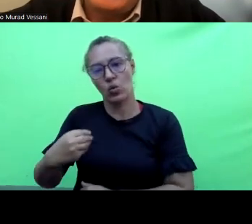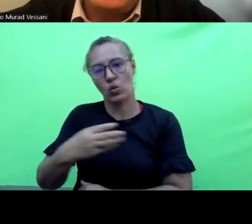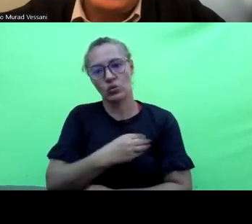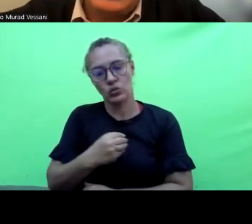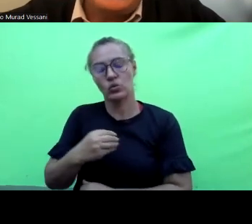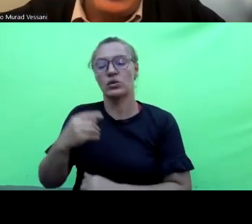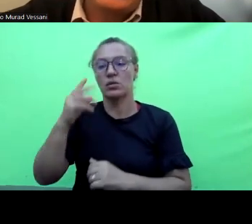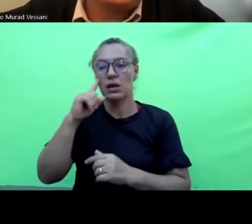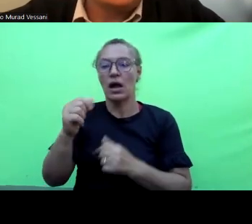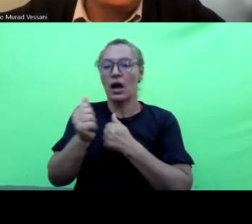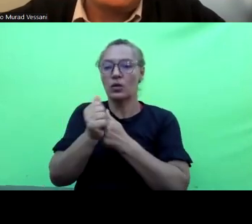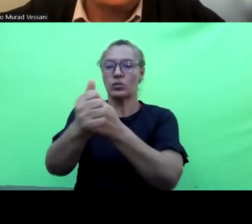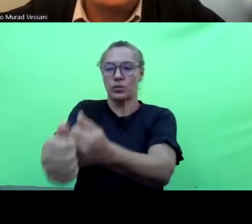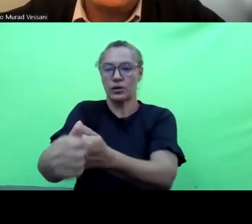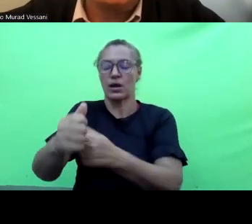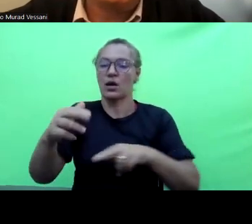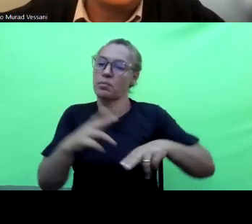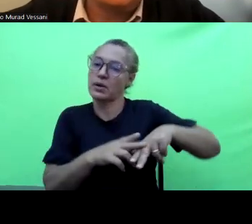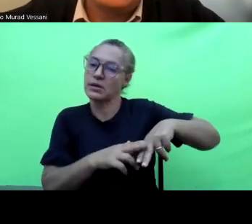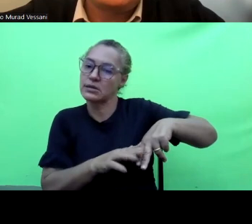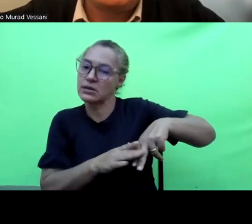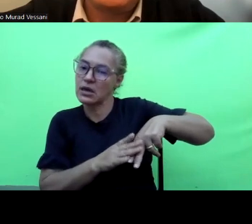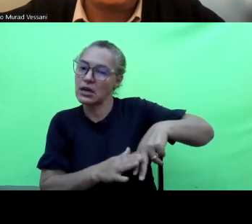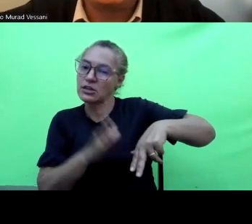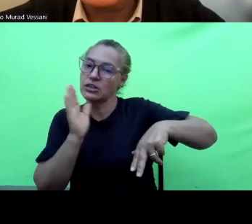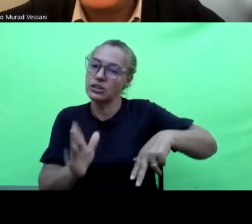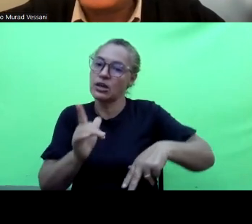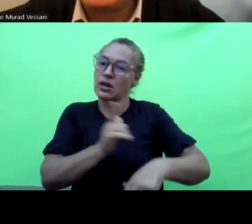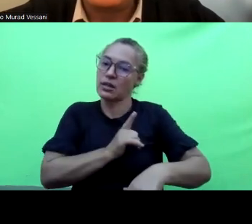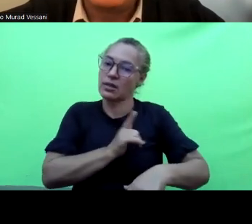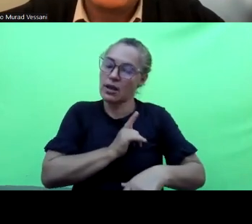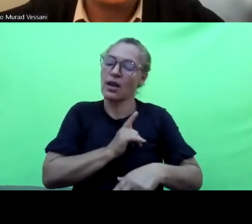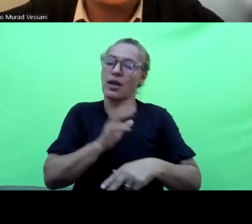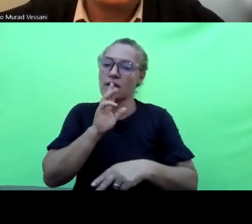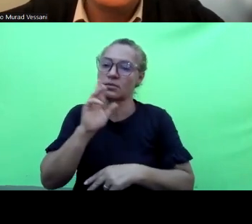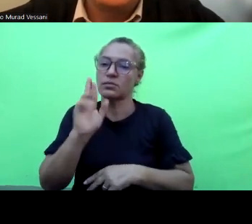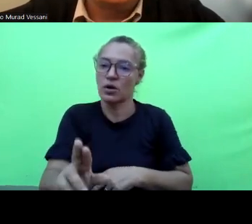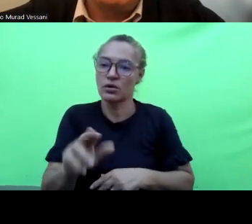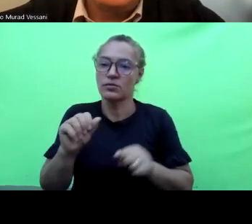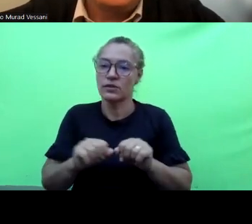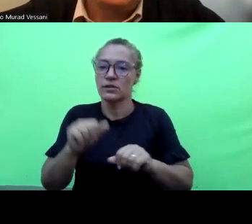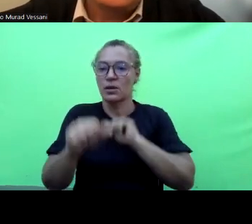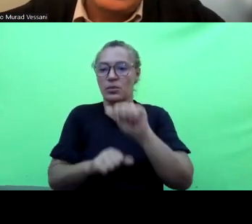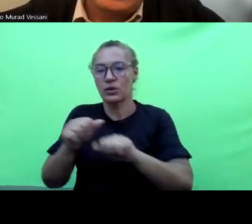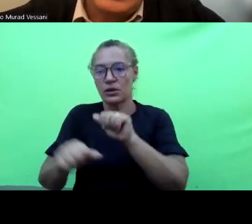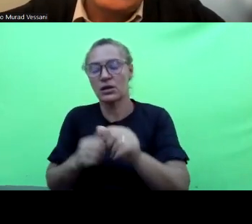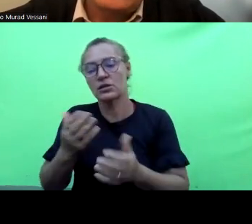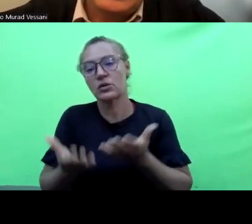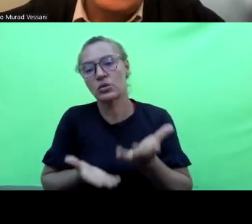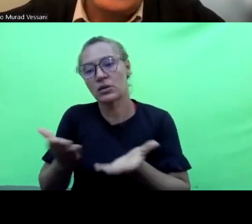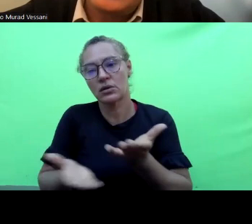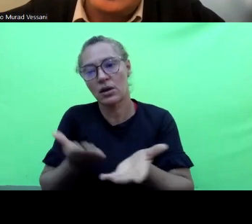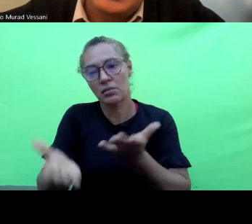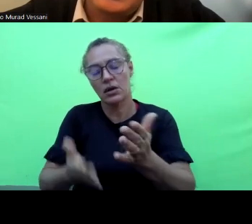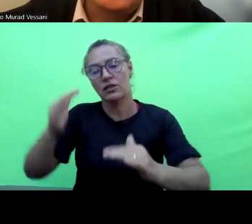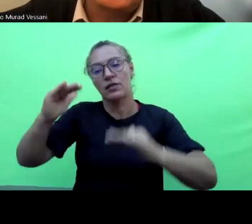o paciente que já tem o diagnóstico e fazer o planejamento da mudança do tratamento ou não, dependendo dos resultados